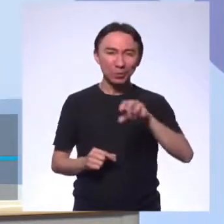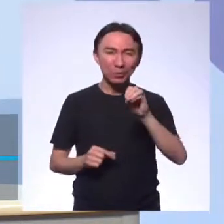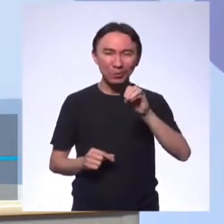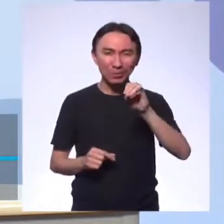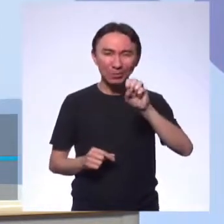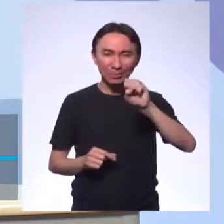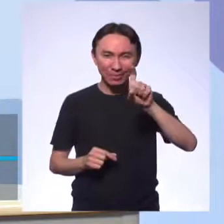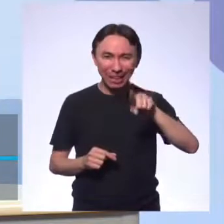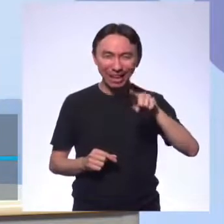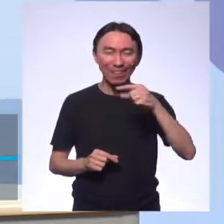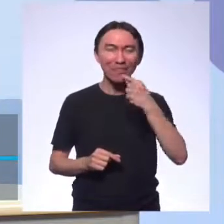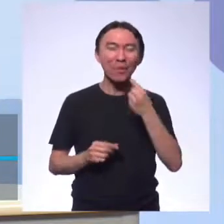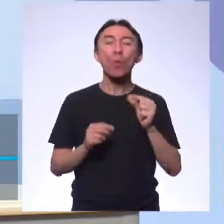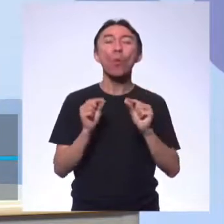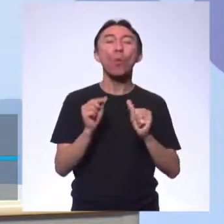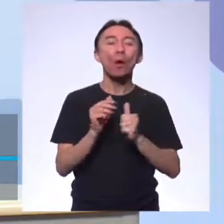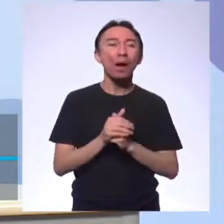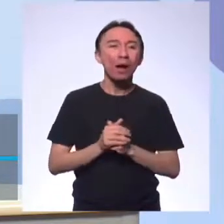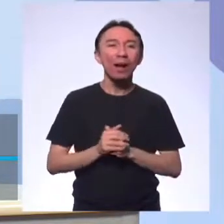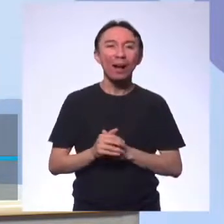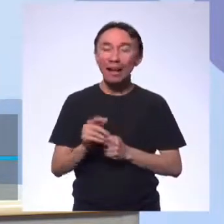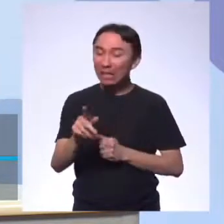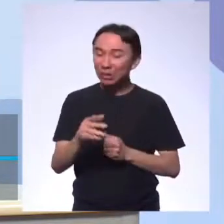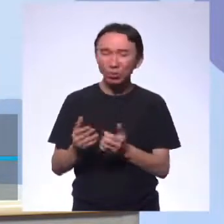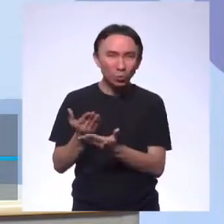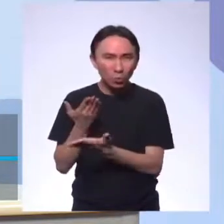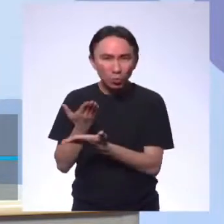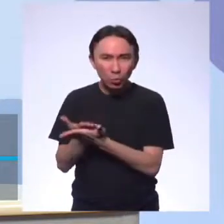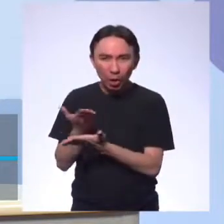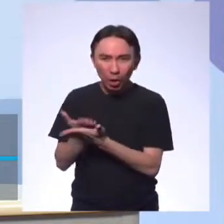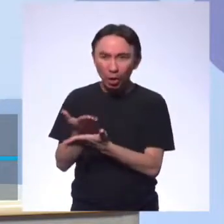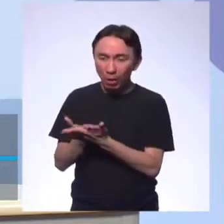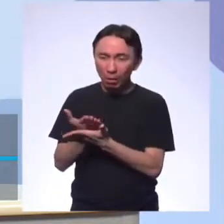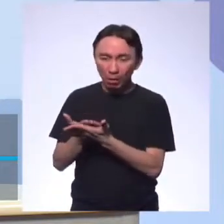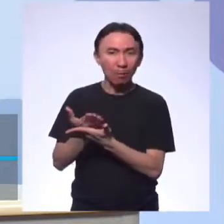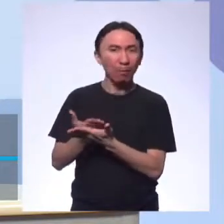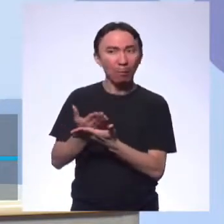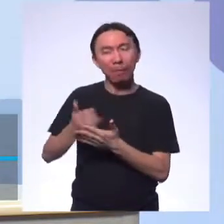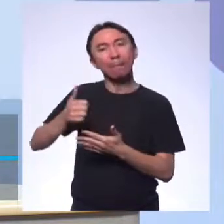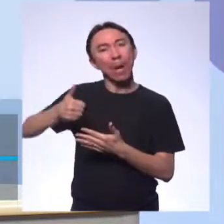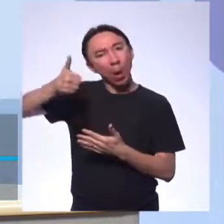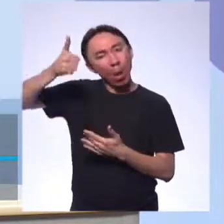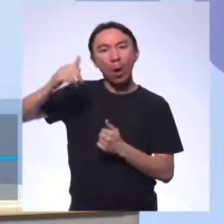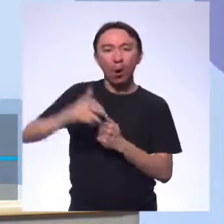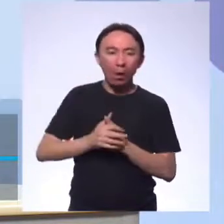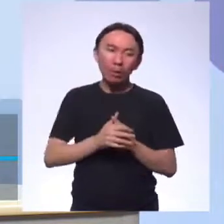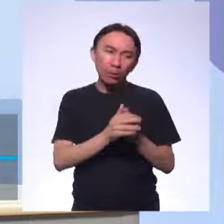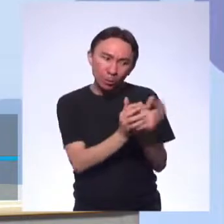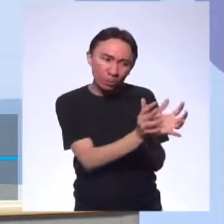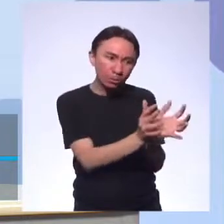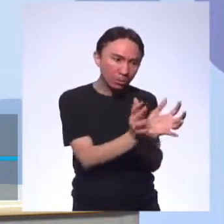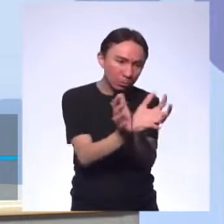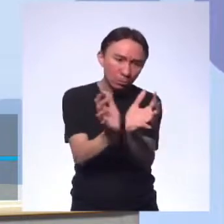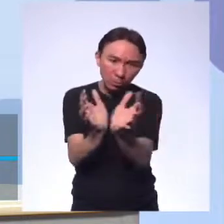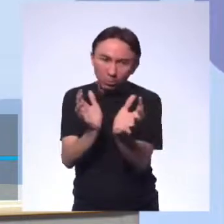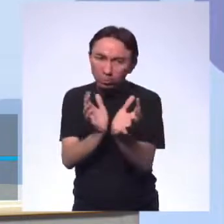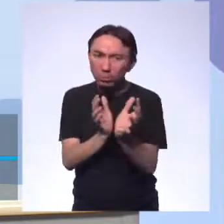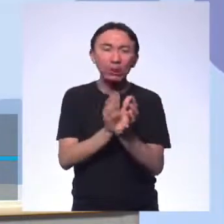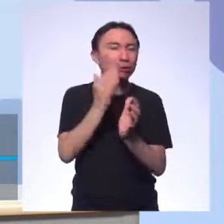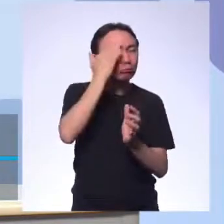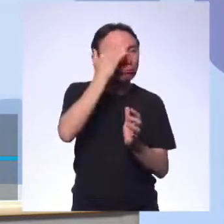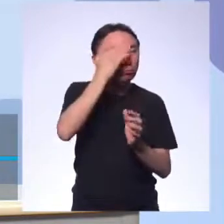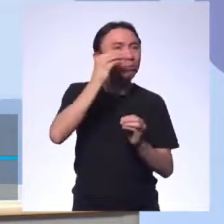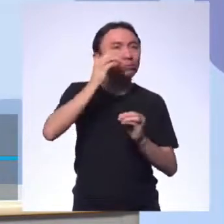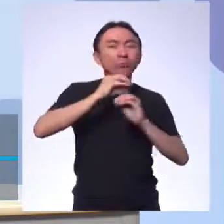colocou que para poder estudar melhor, né, e compreender melhor cada espécie, que é usado, no caso, a classificação